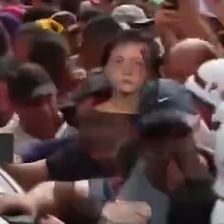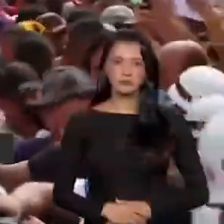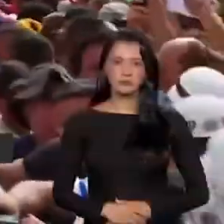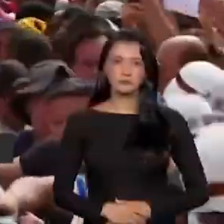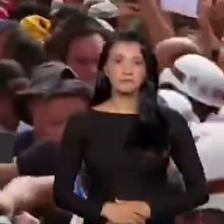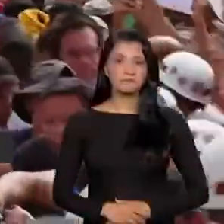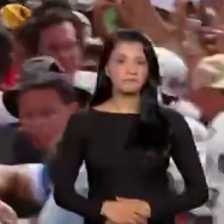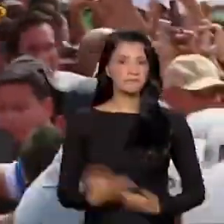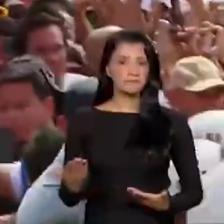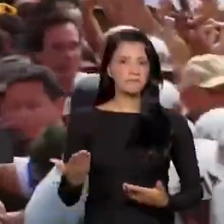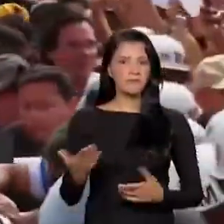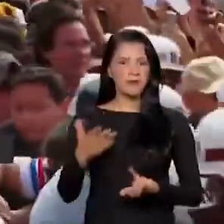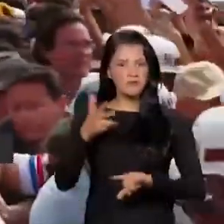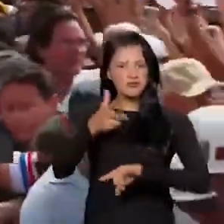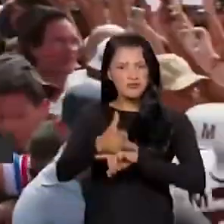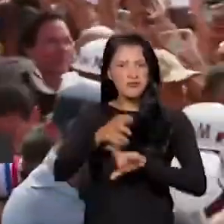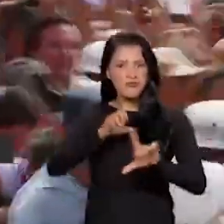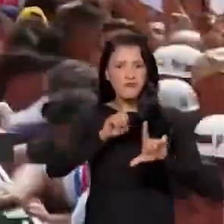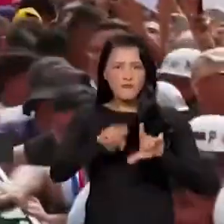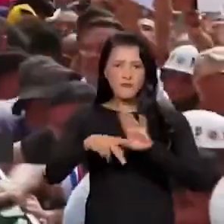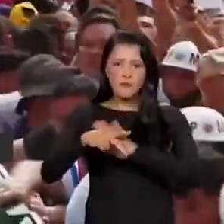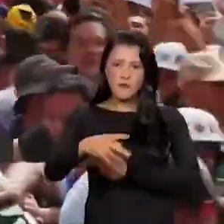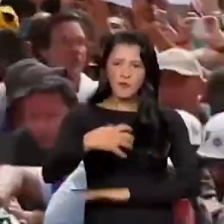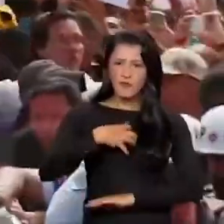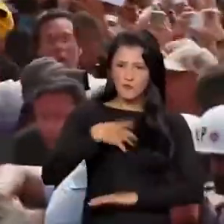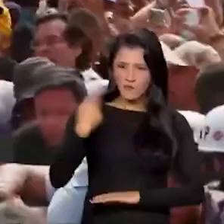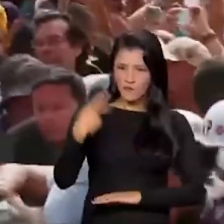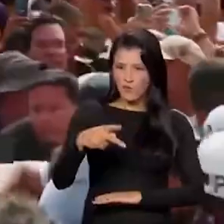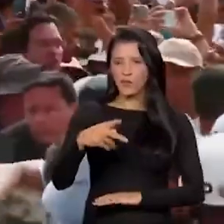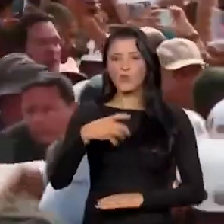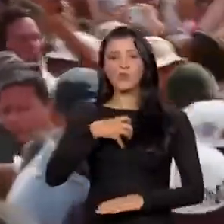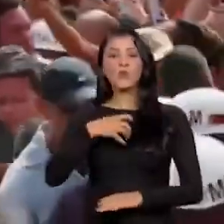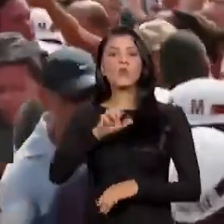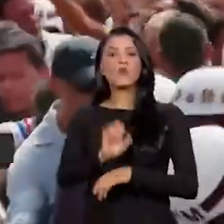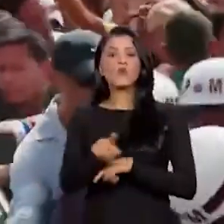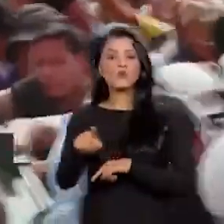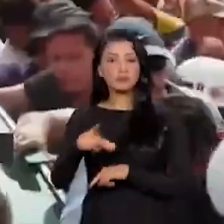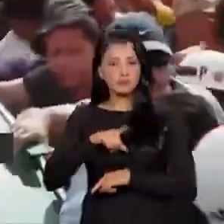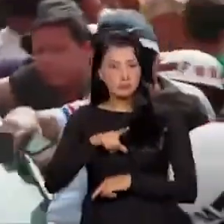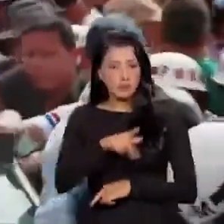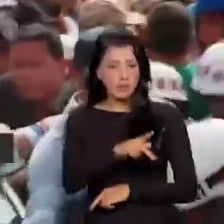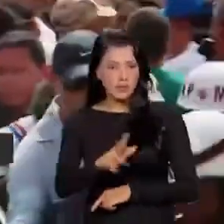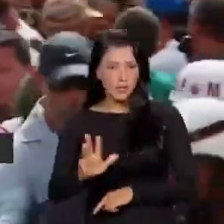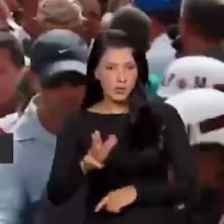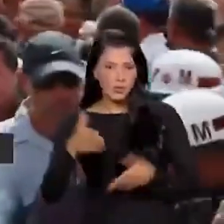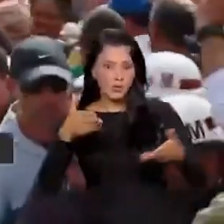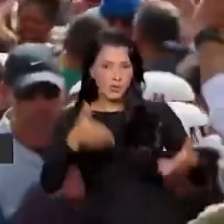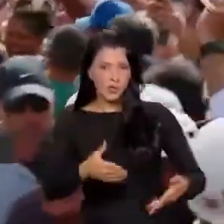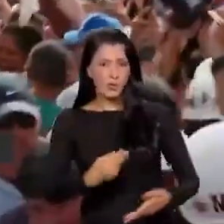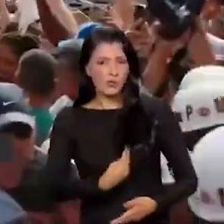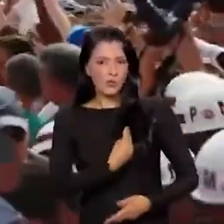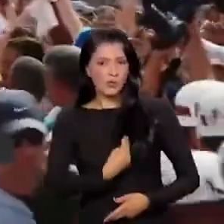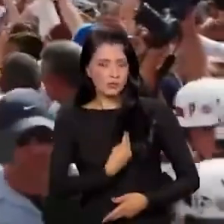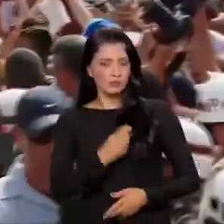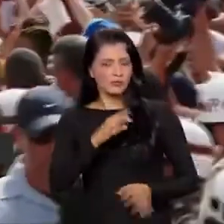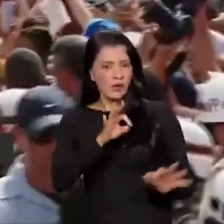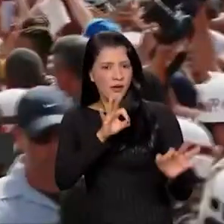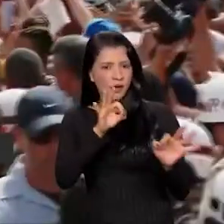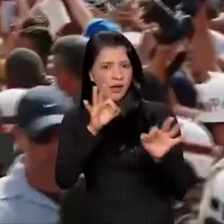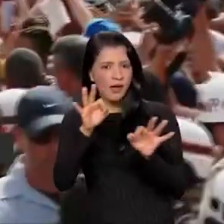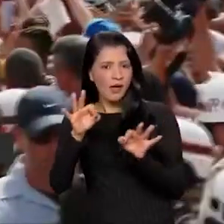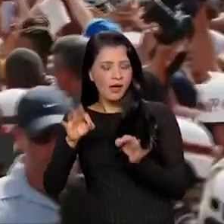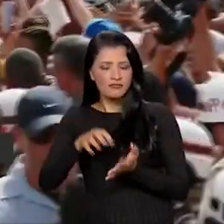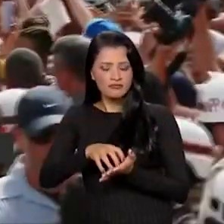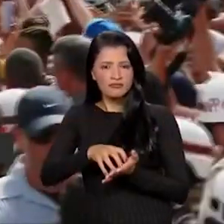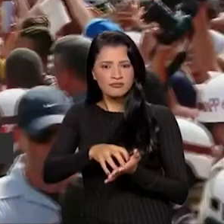Estas são imagens ao vivo de Salvador, na Bahia, onde está o presidente Lula acompanhando a